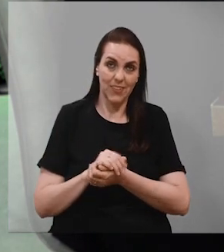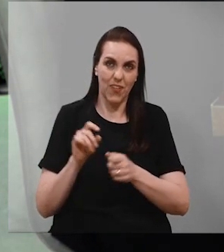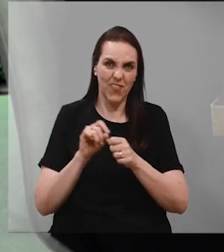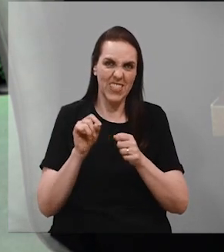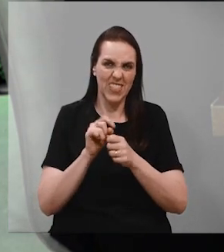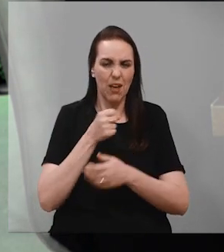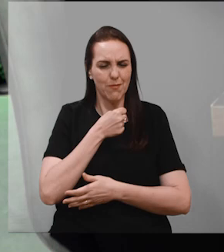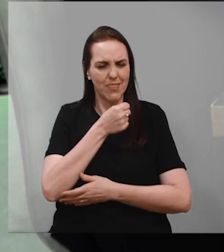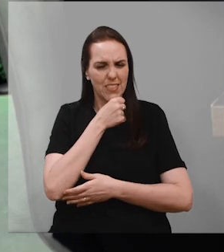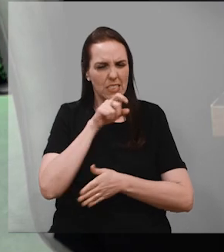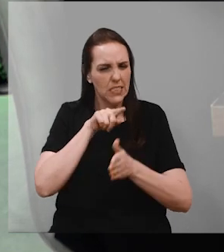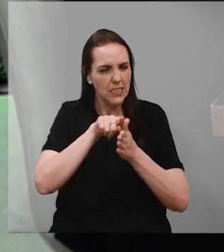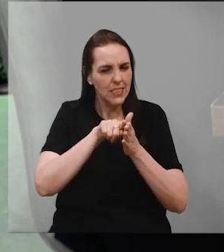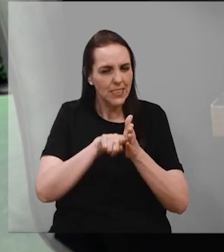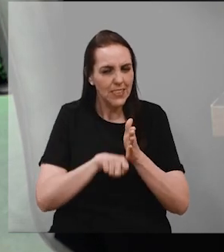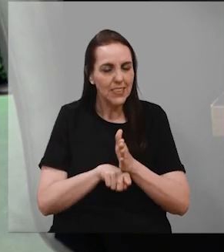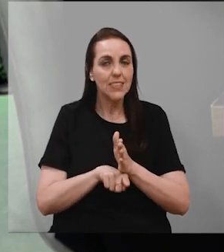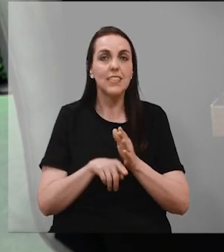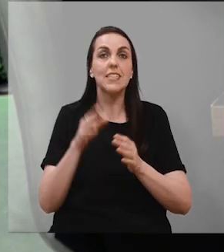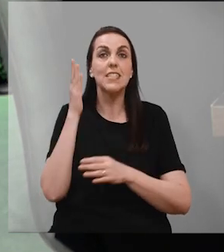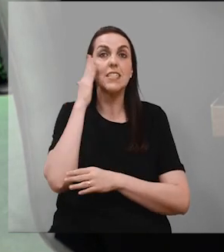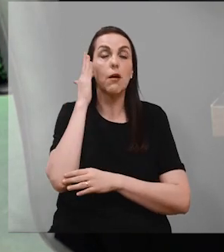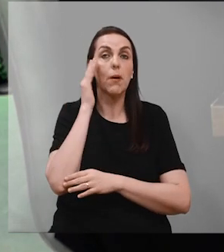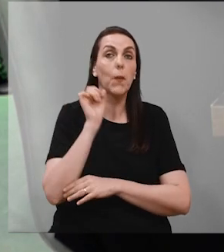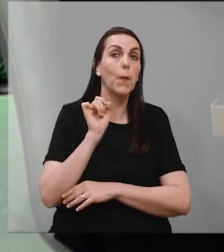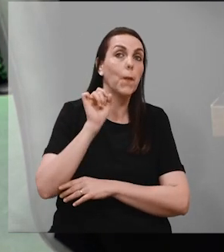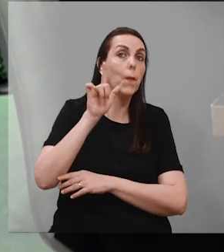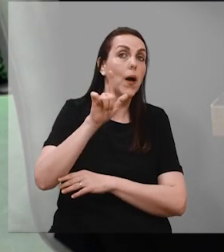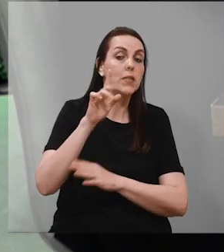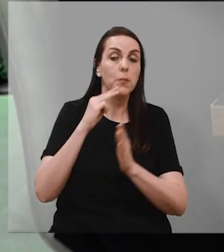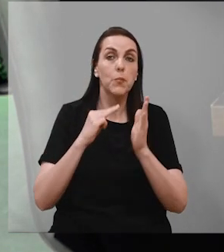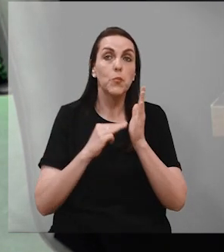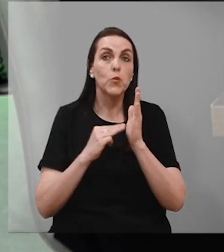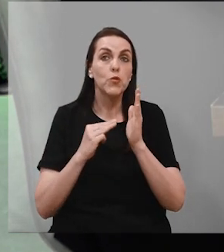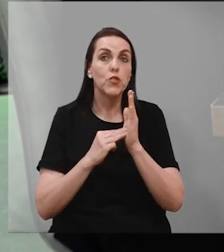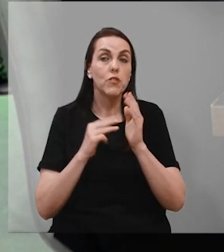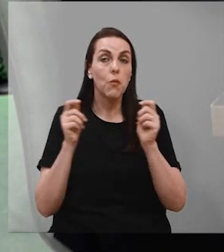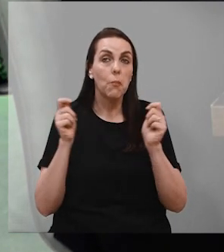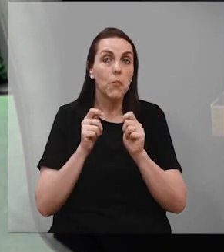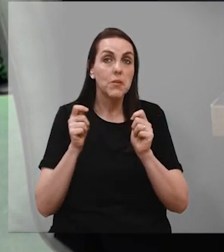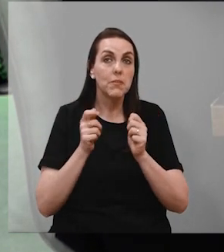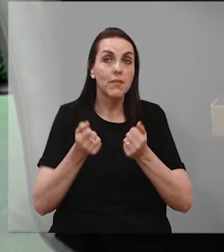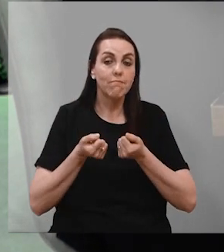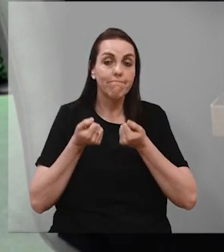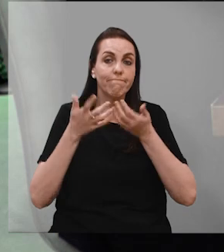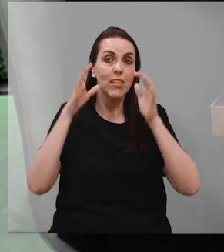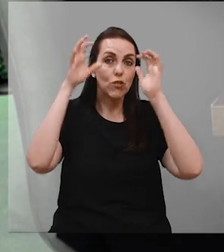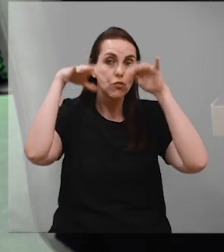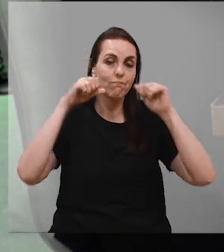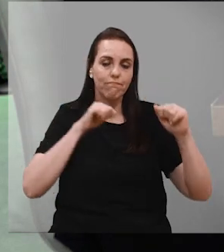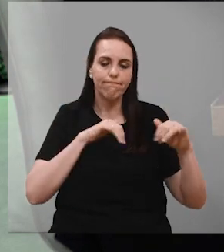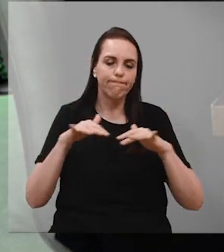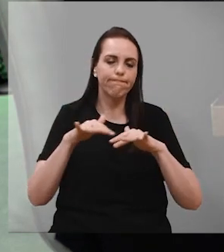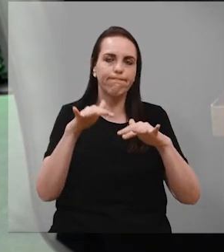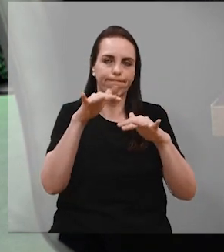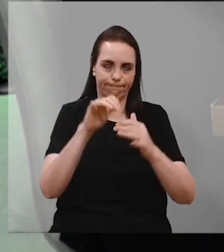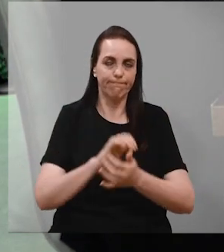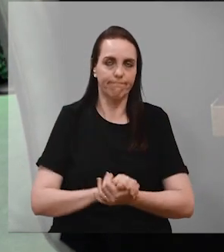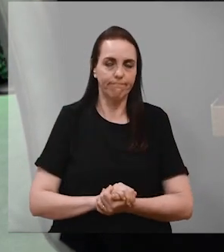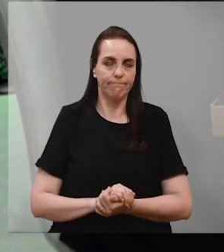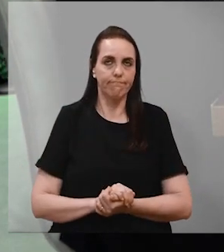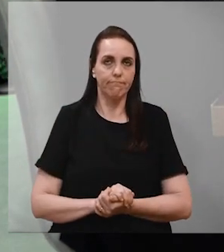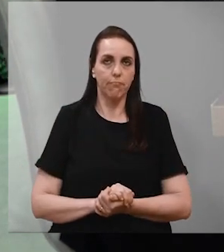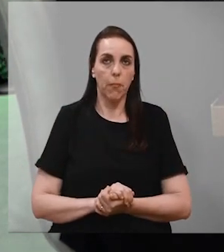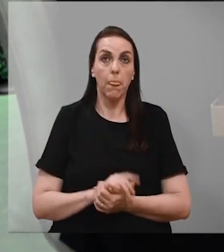aconteceu tudo isso, e a gente fez uma matéria, a gente pesquisou muito para saber quais eram os motivos que poderiam ter levado a essa